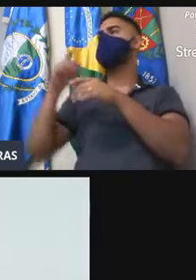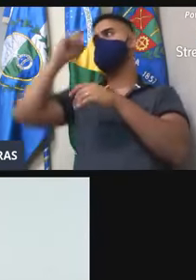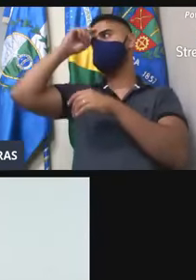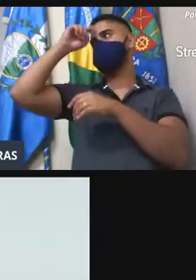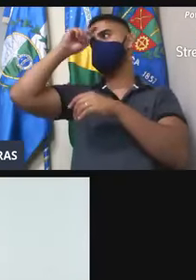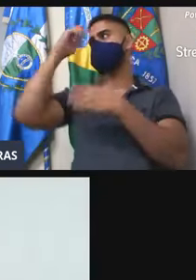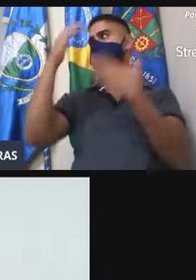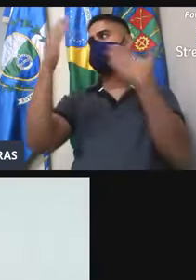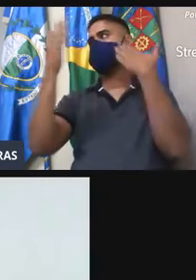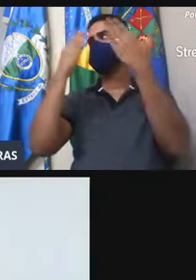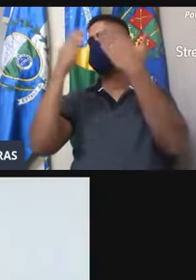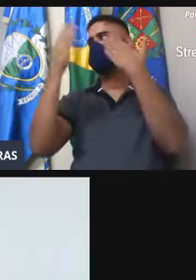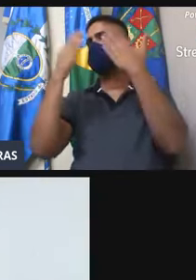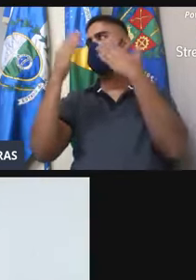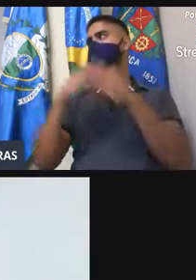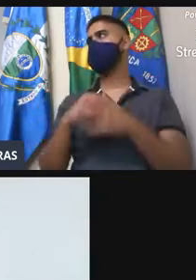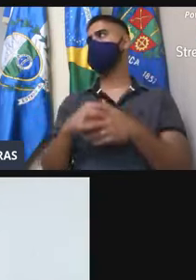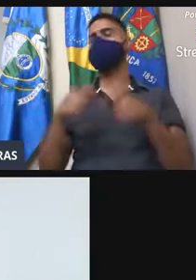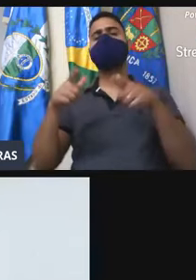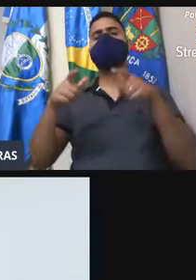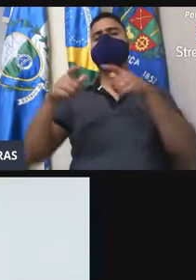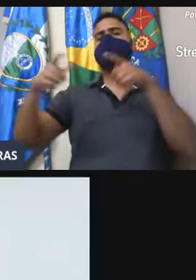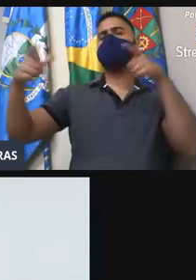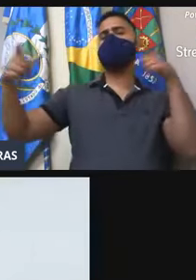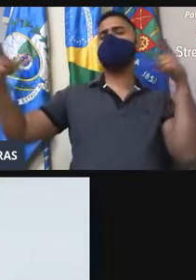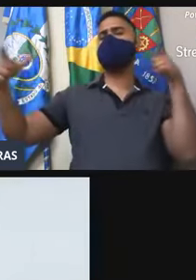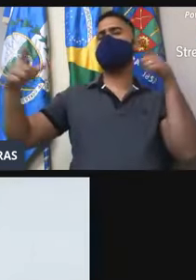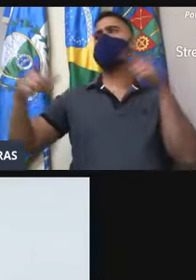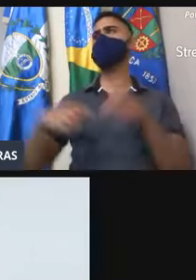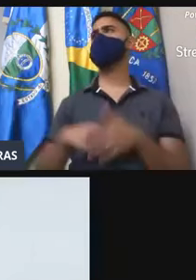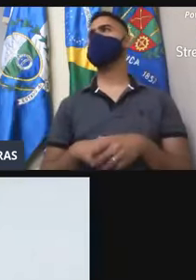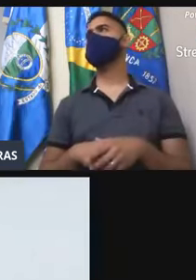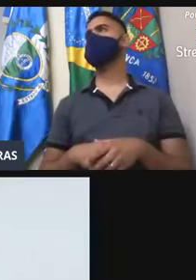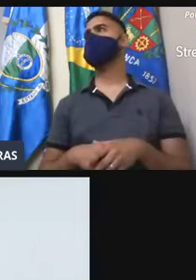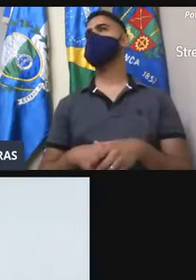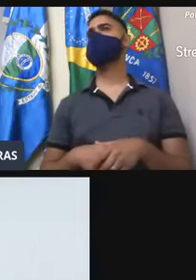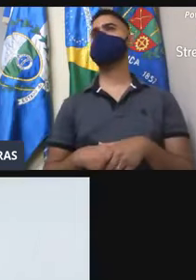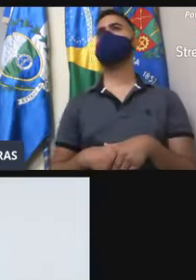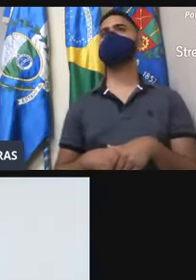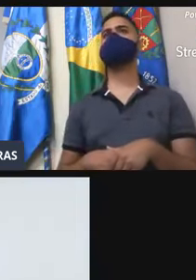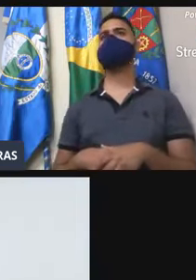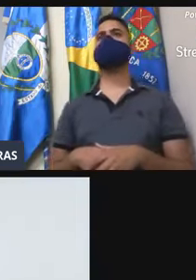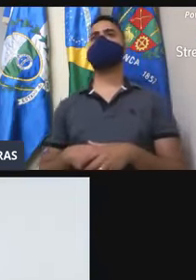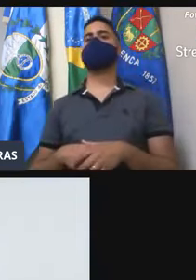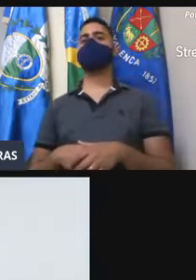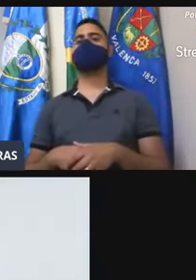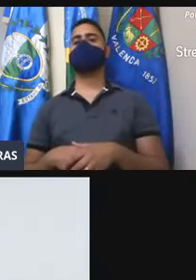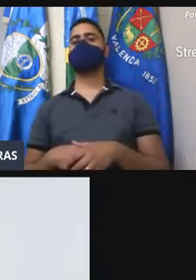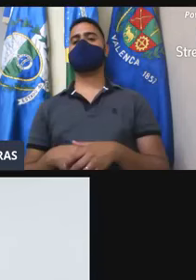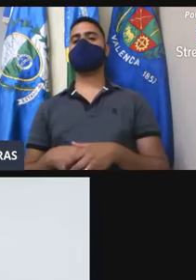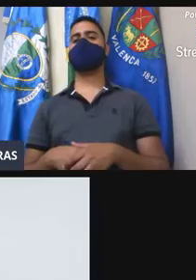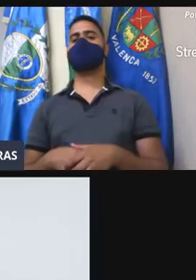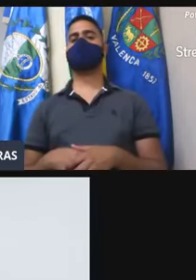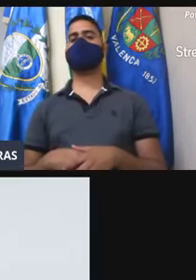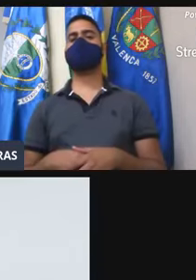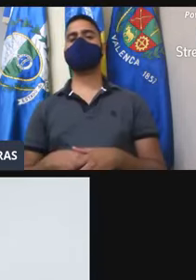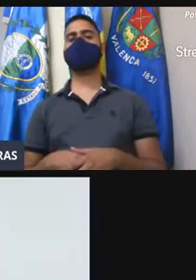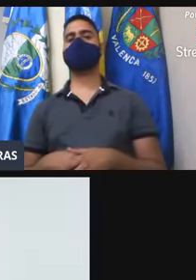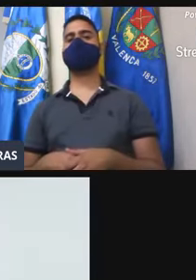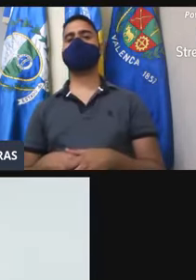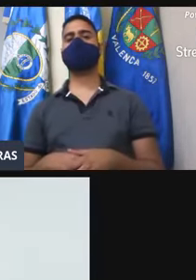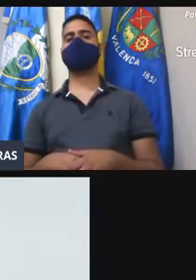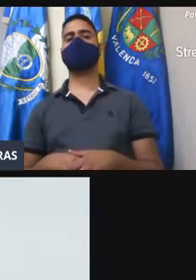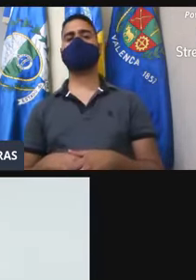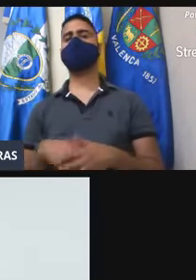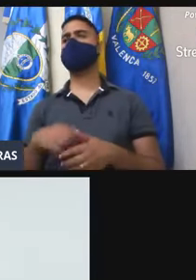espaço, né, enorme, vamos dizer assim, de acomodação, dormitório, refeitório. Felizmente,